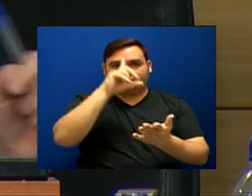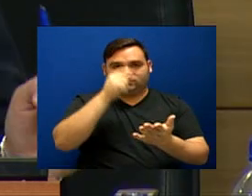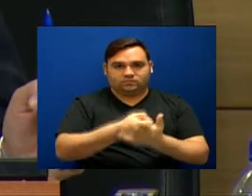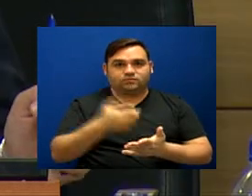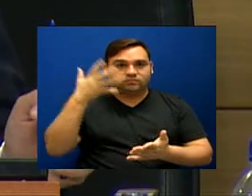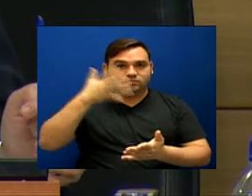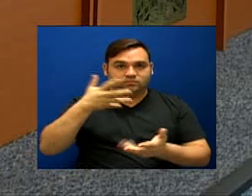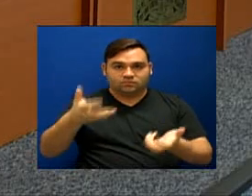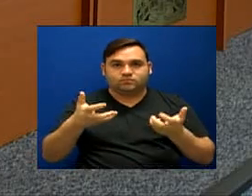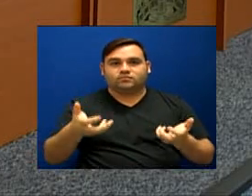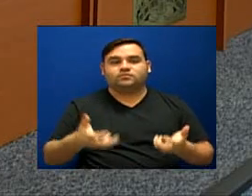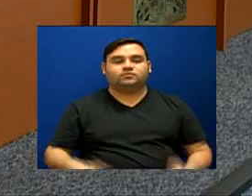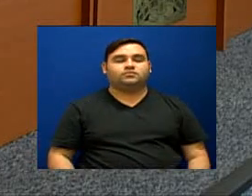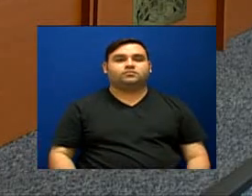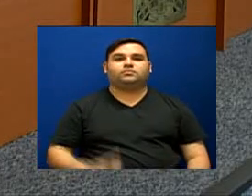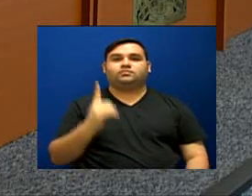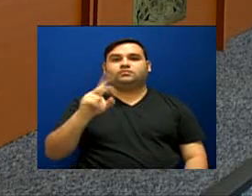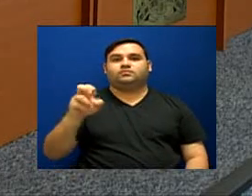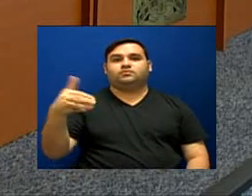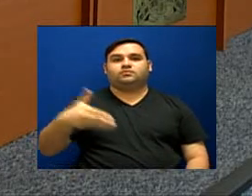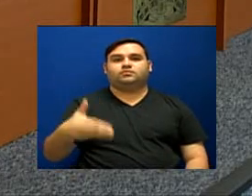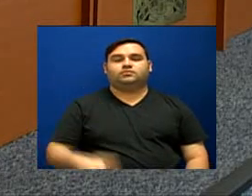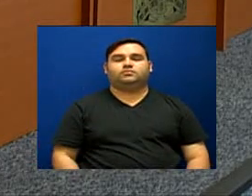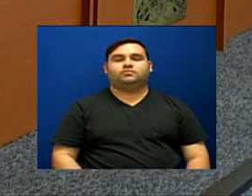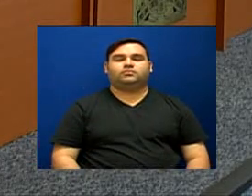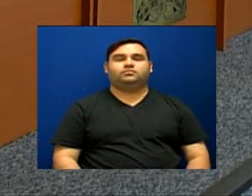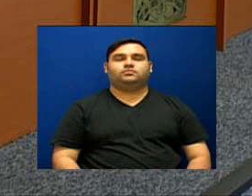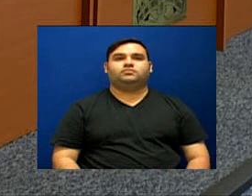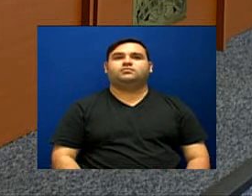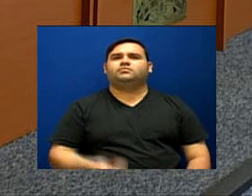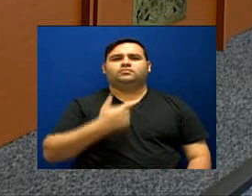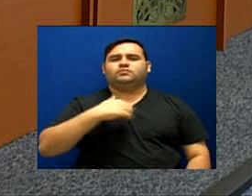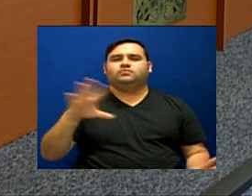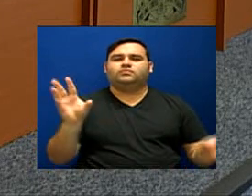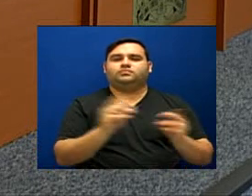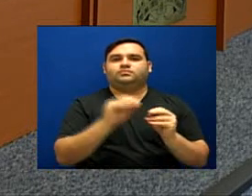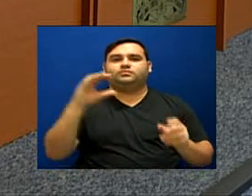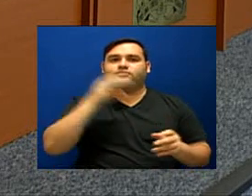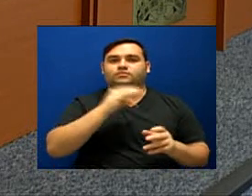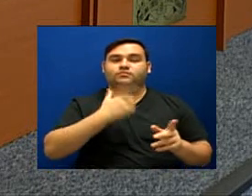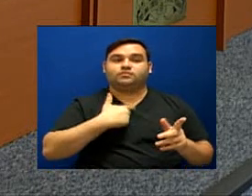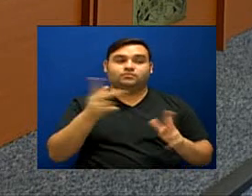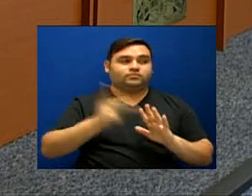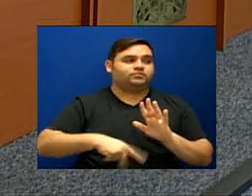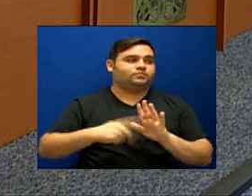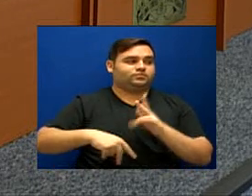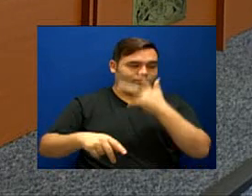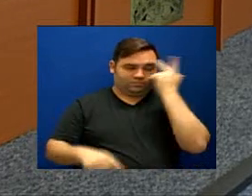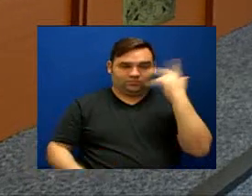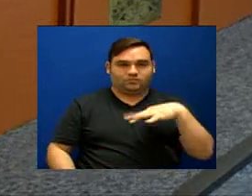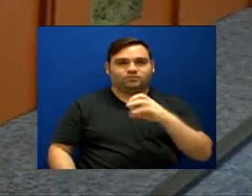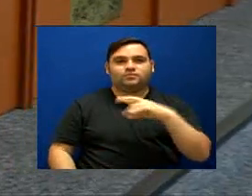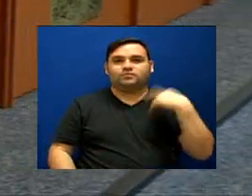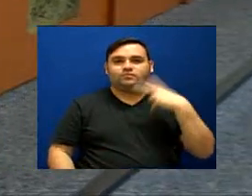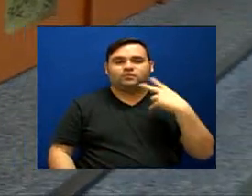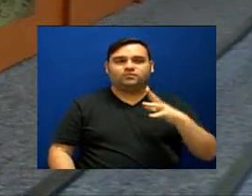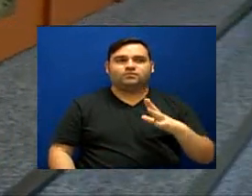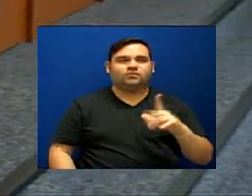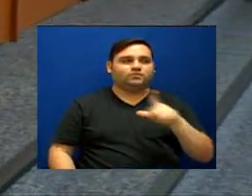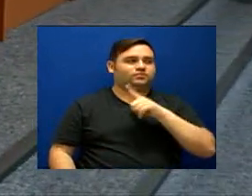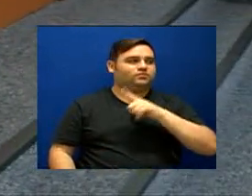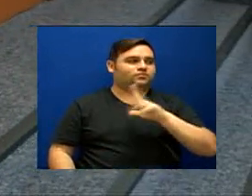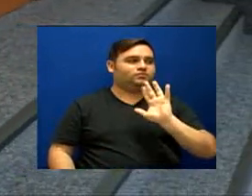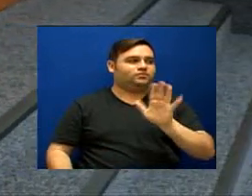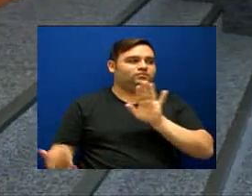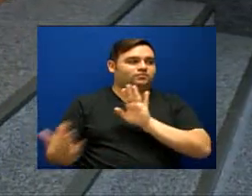usar a palavra? Em 15 minutos. Não, vou ser bem rápido. Esse projeto, todas as pessoas, os vereadores aqui que já